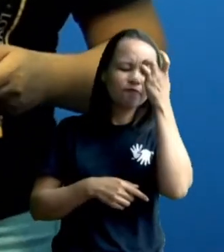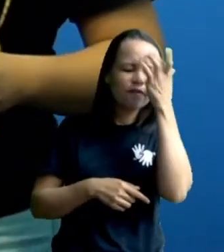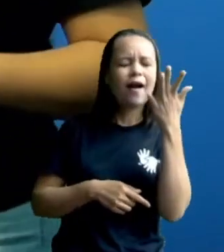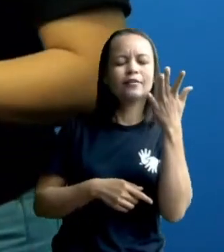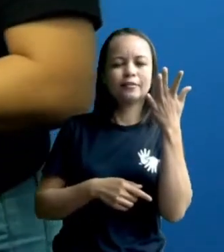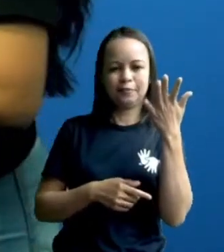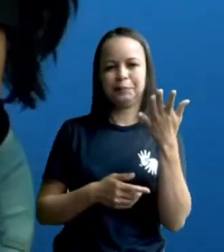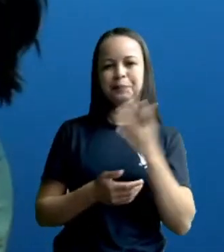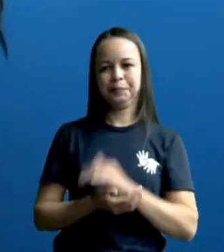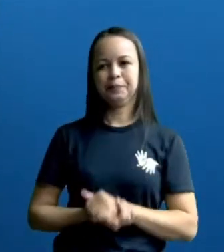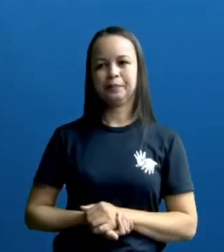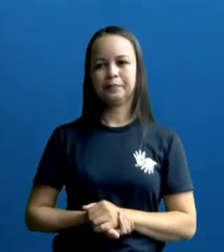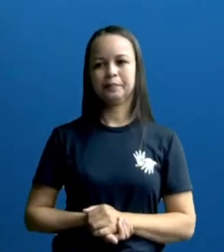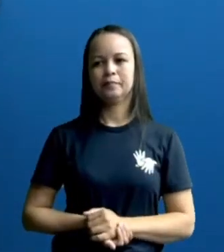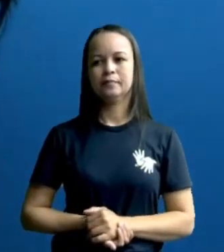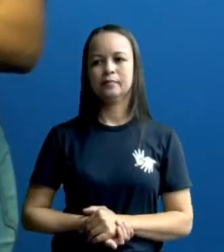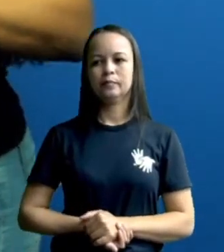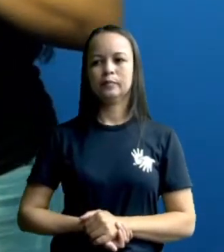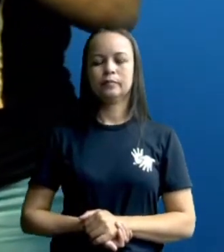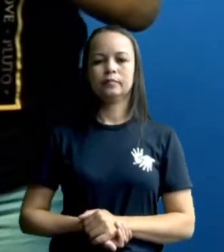fácil, tá certo?